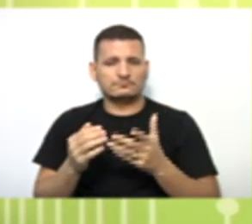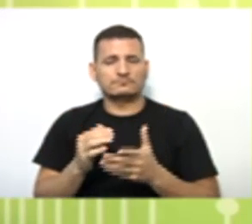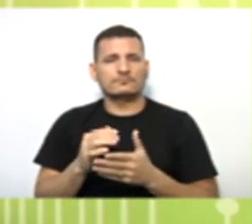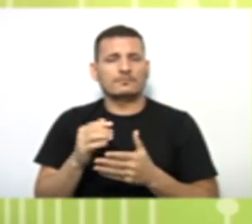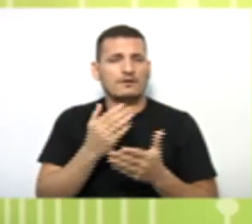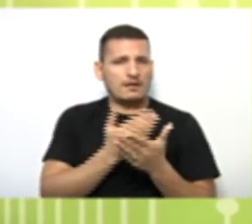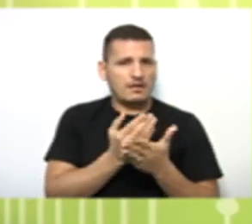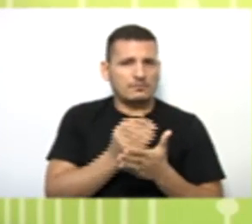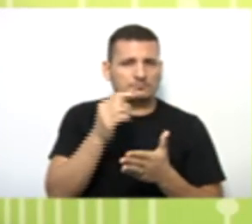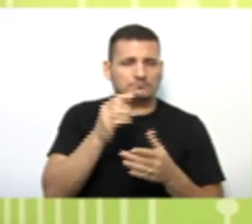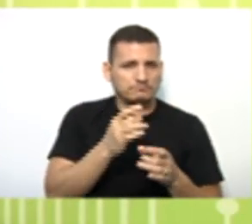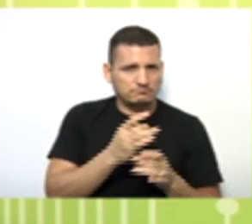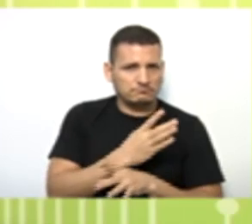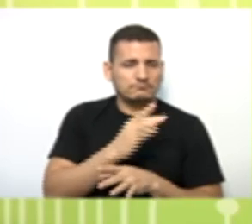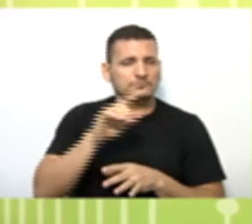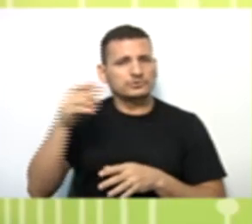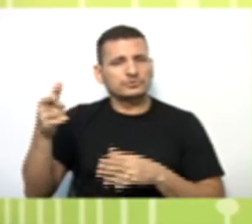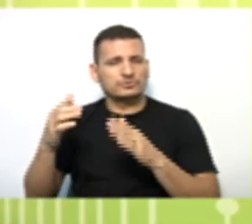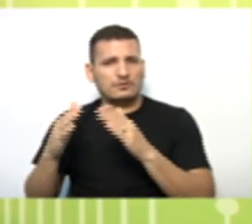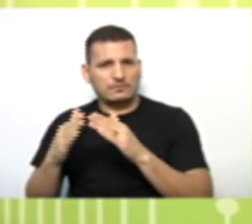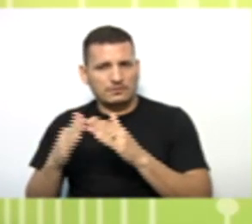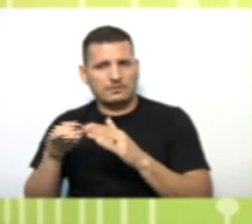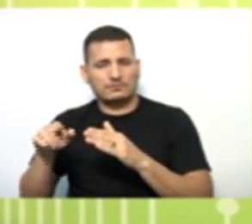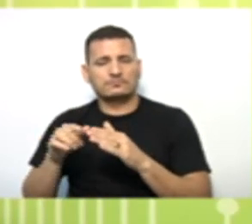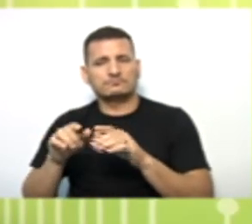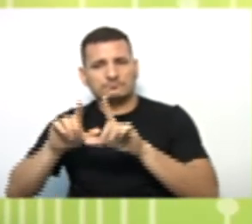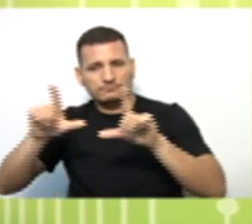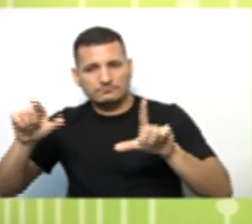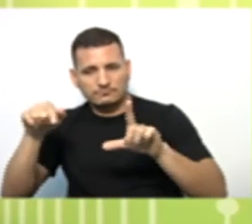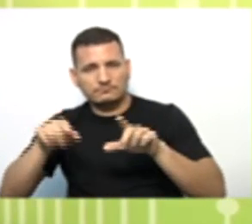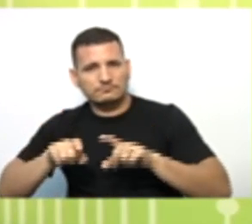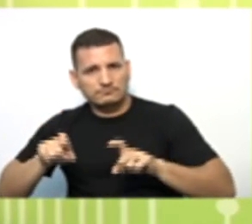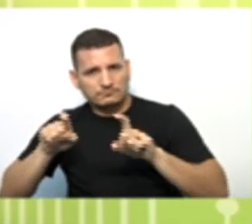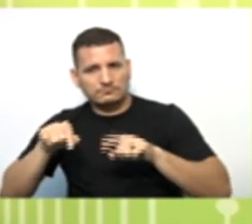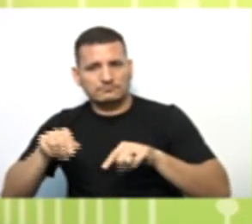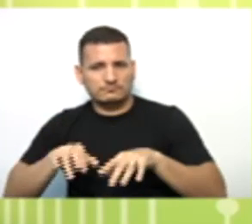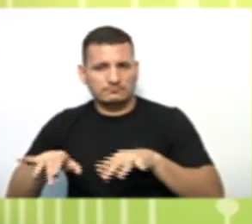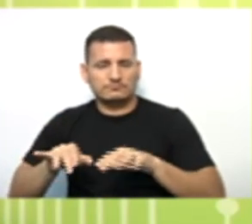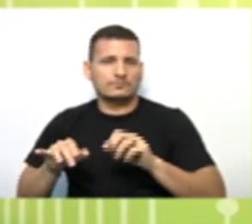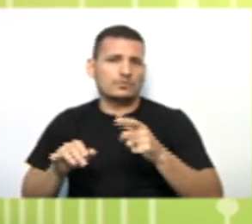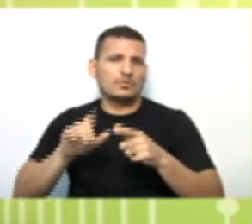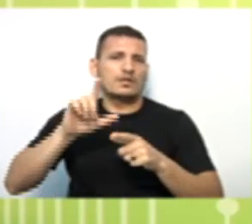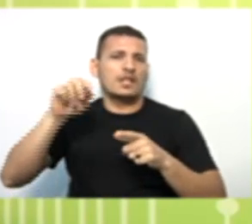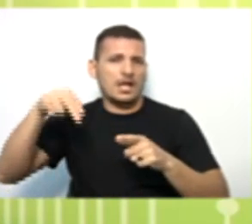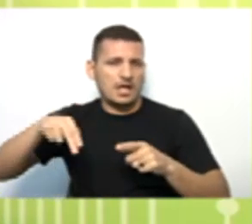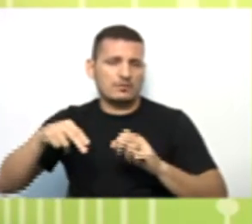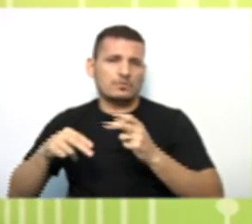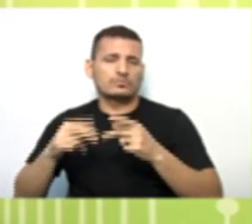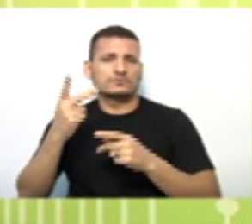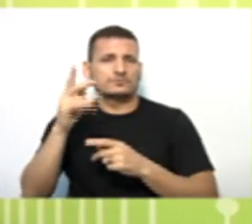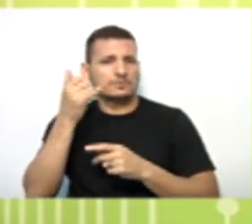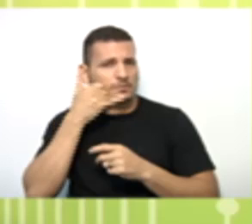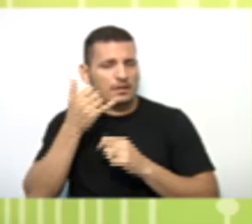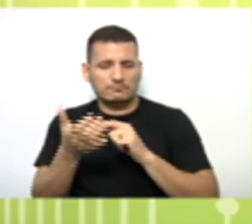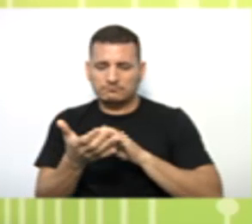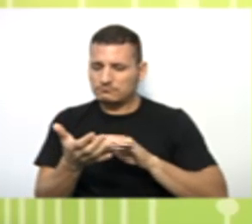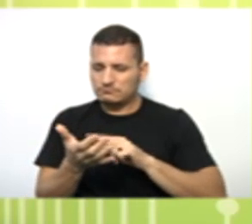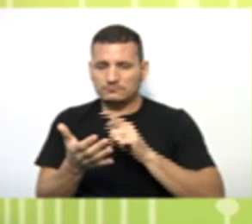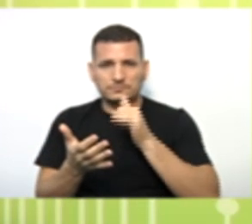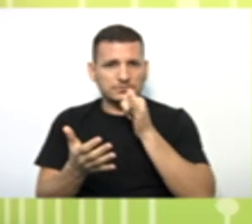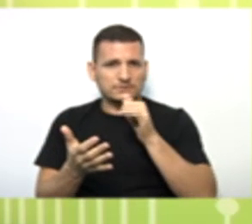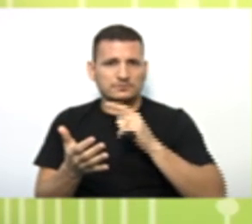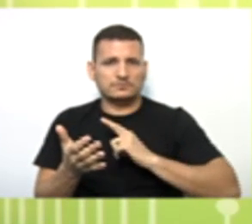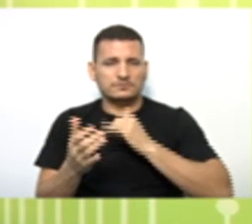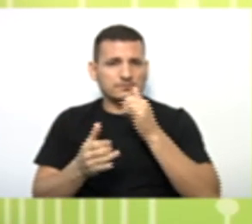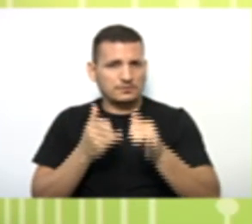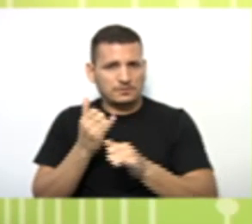sair da aula, depois que chegar em casa, acessar o computador, então for para uma lan house, for para onde for, ou até mesmo no celular de vocês com internet, se tiver internet,